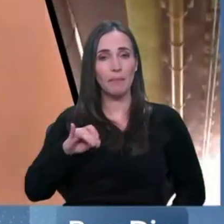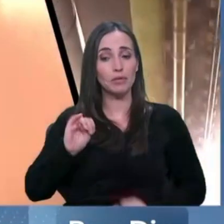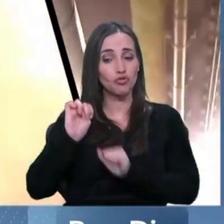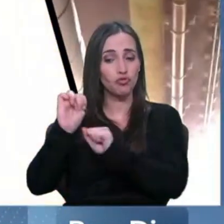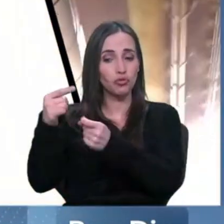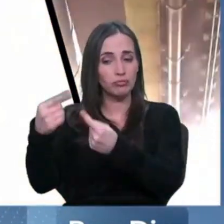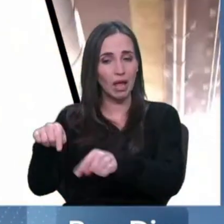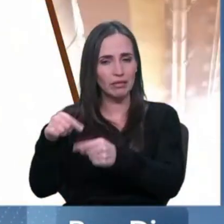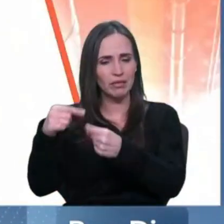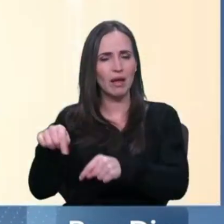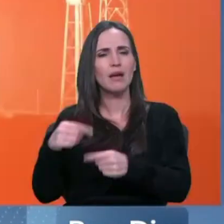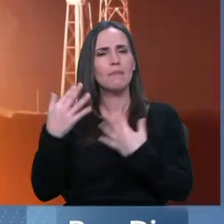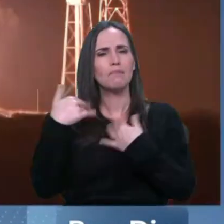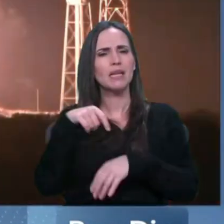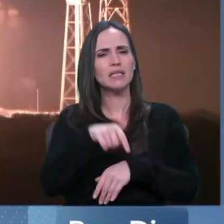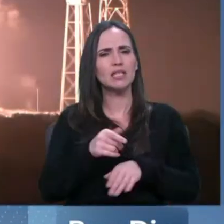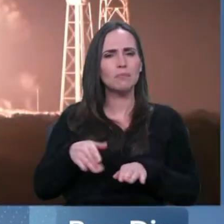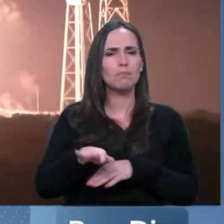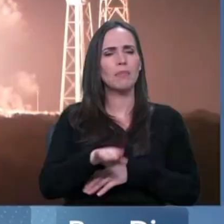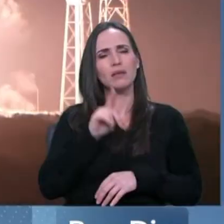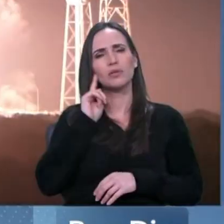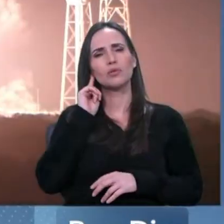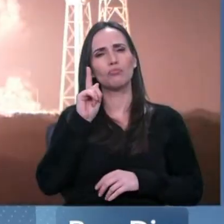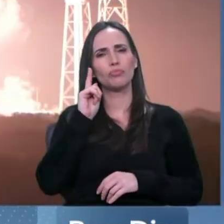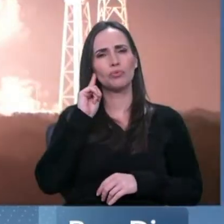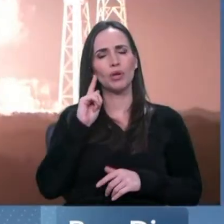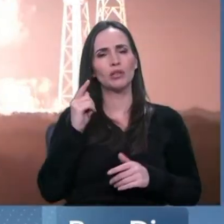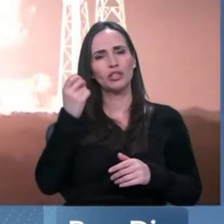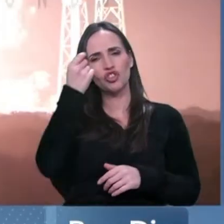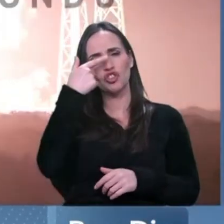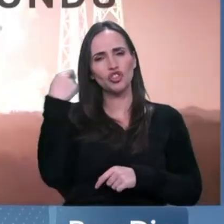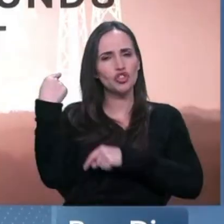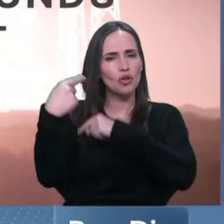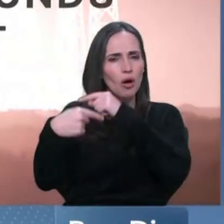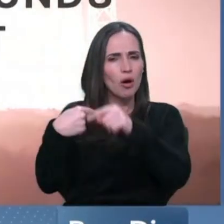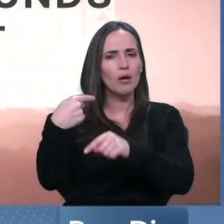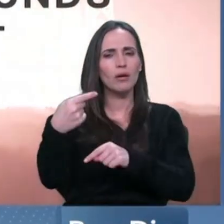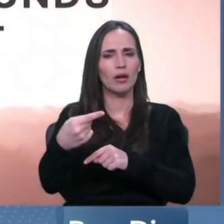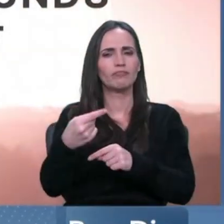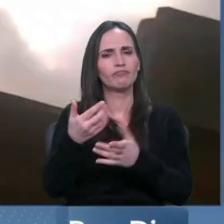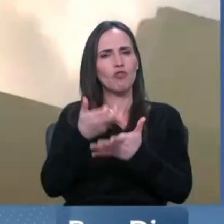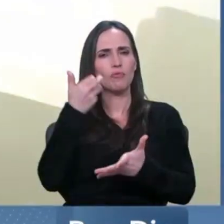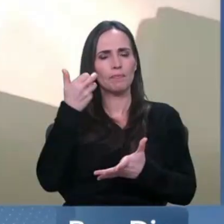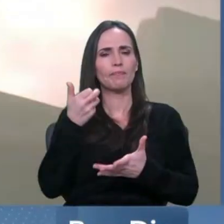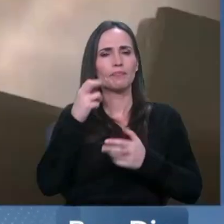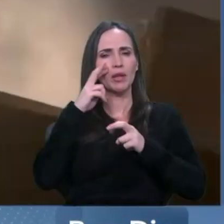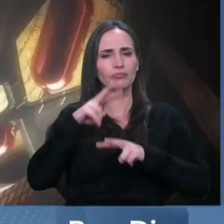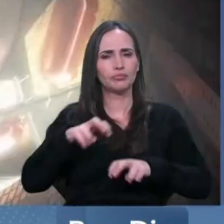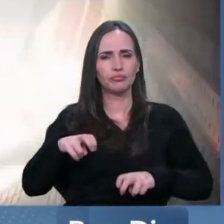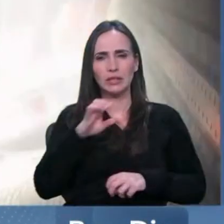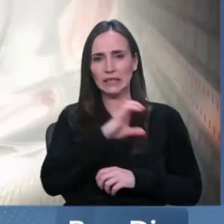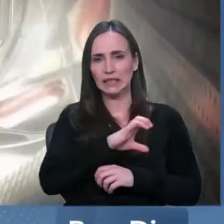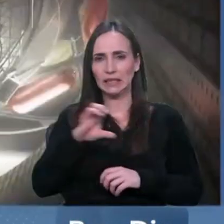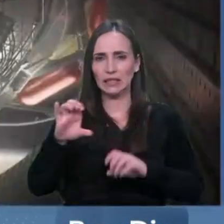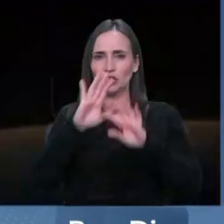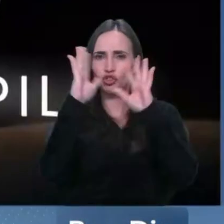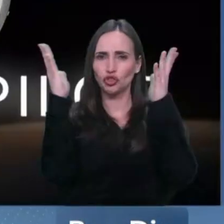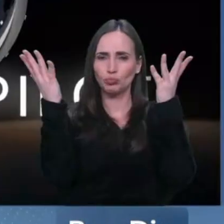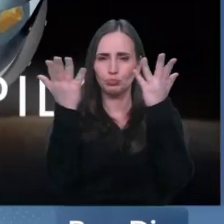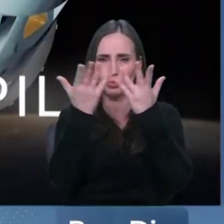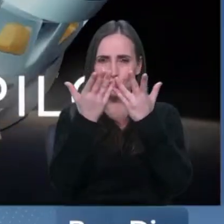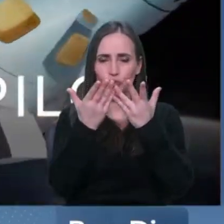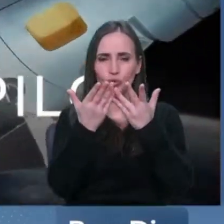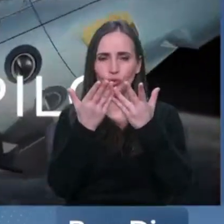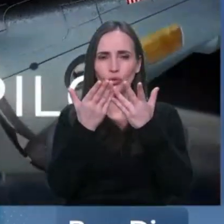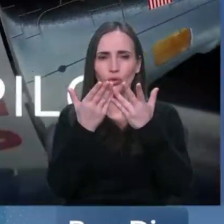deixa de ser um passo significativo para a própria história da exploração científica, espacial e